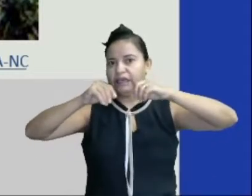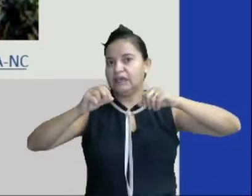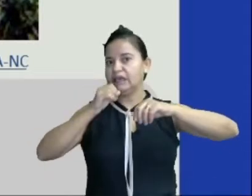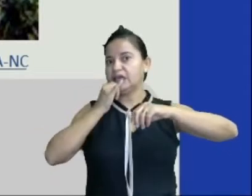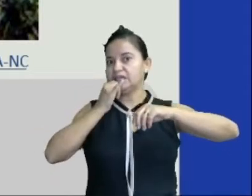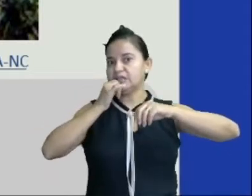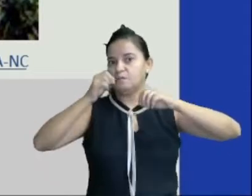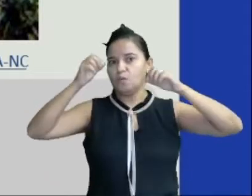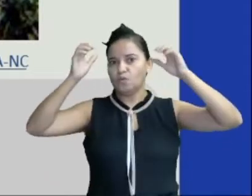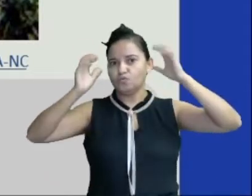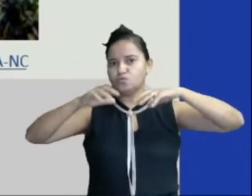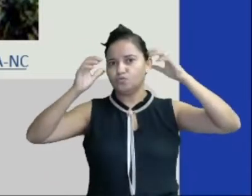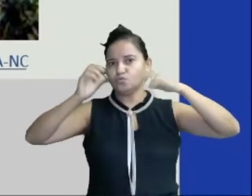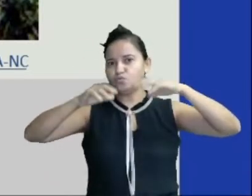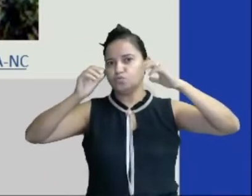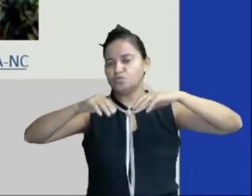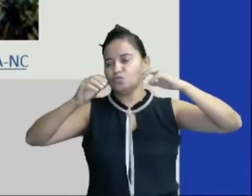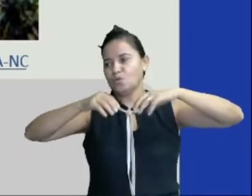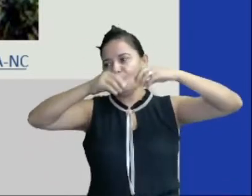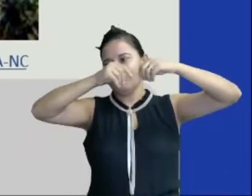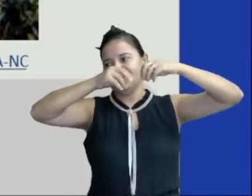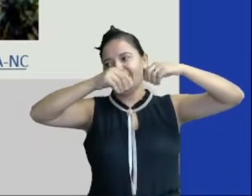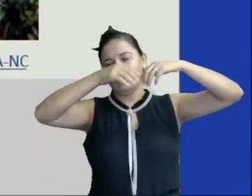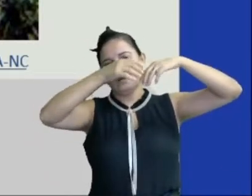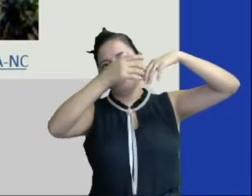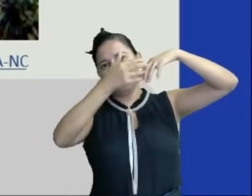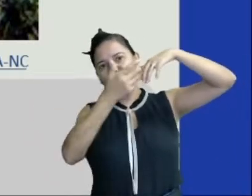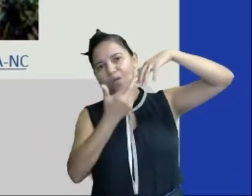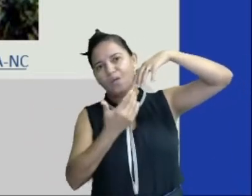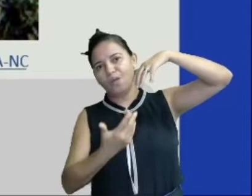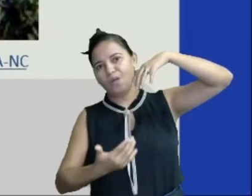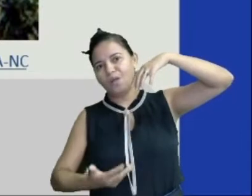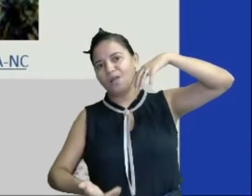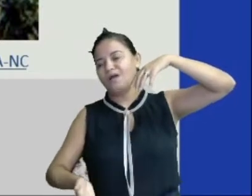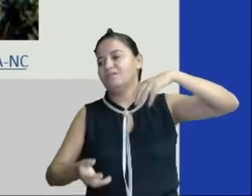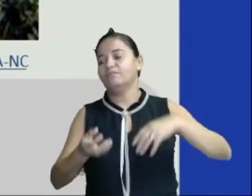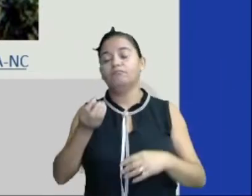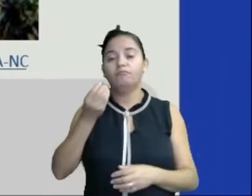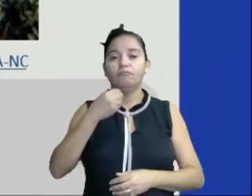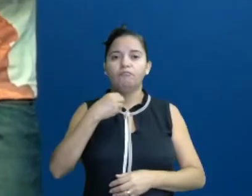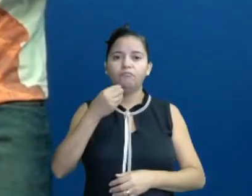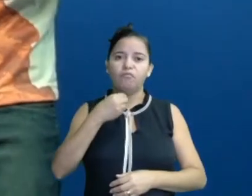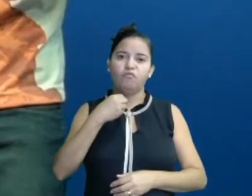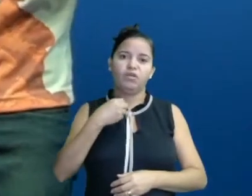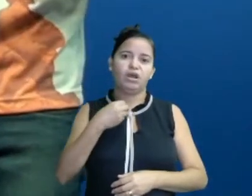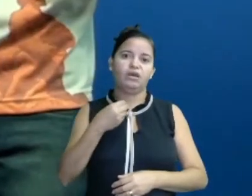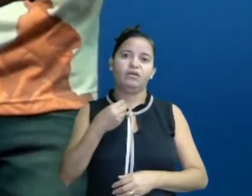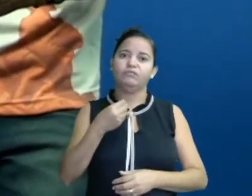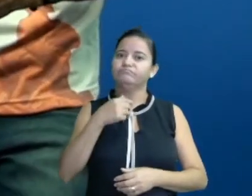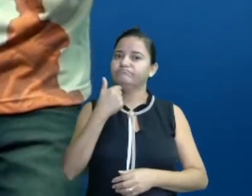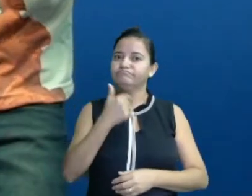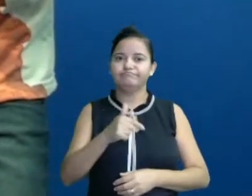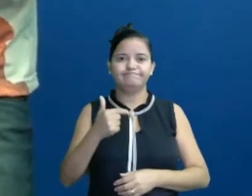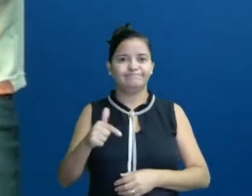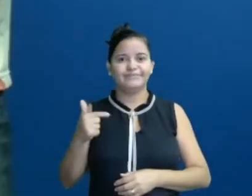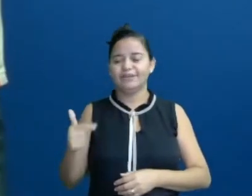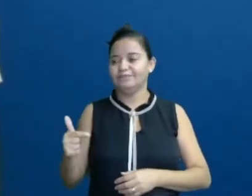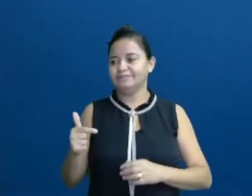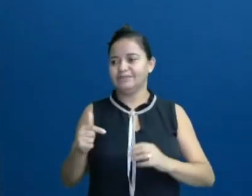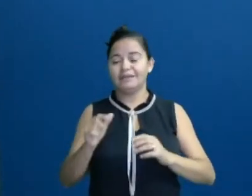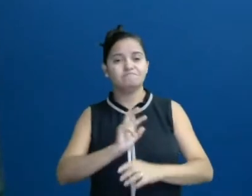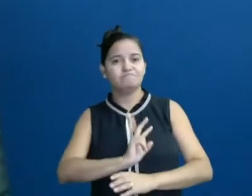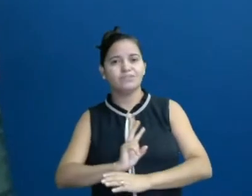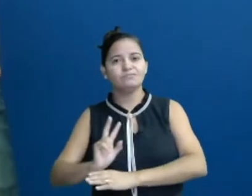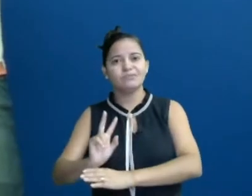quê? O deslizamento desse solo, porque ele está bastante vulnerável. Não existe nenhum tipo de vegetação nas